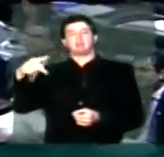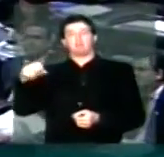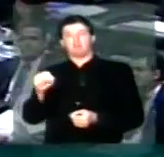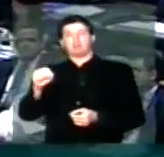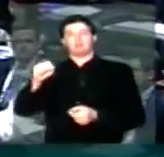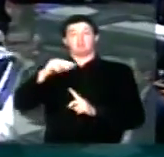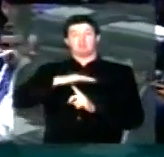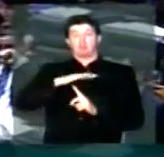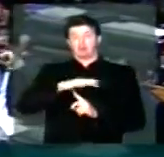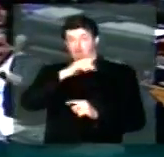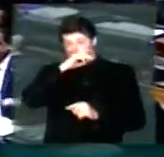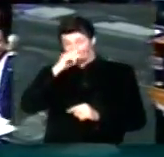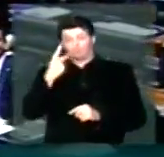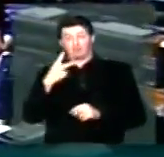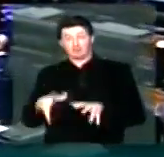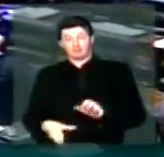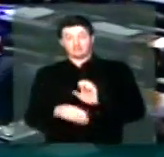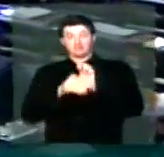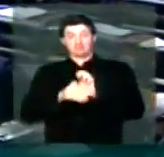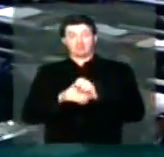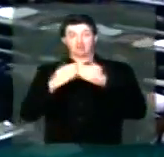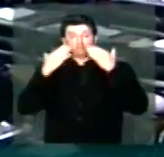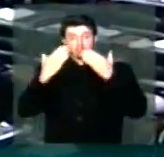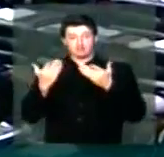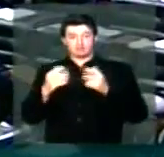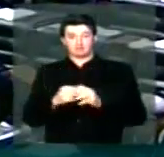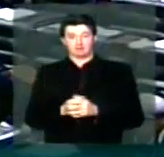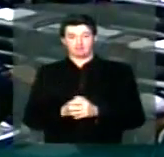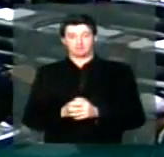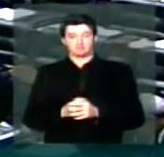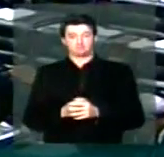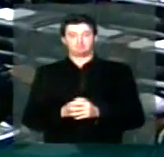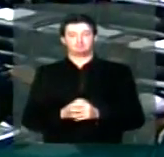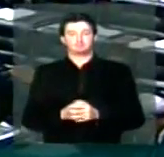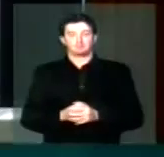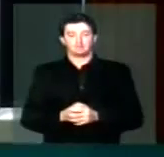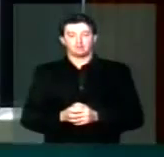Paraná, relatou falando sobre emendas que foram apresentadas ao projeto.